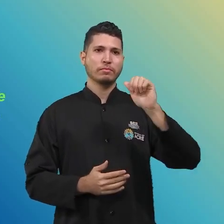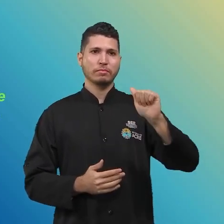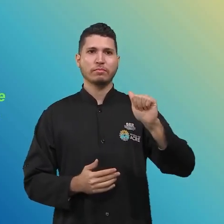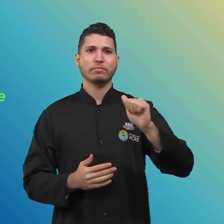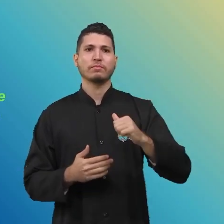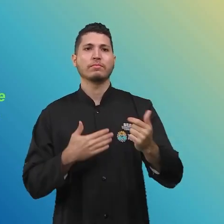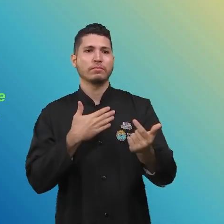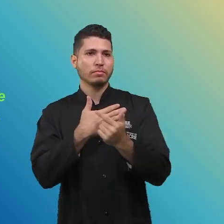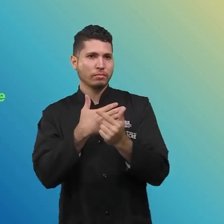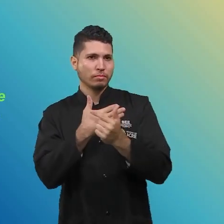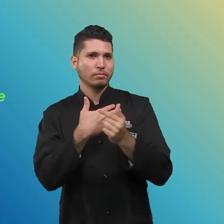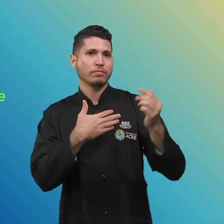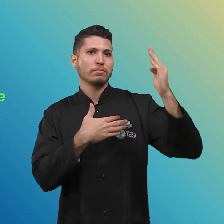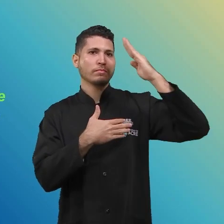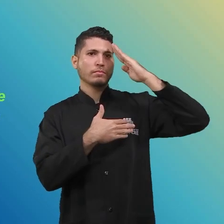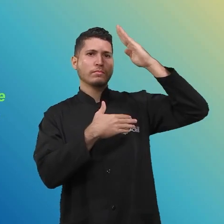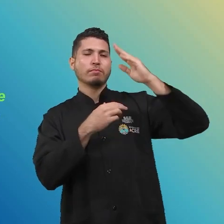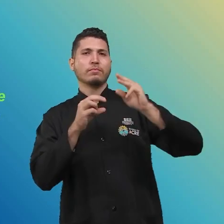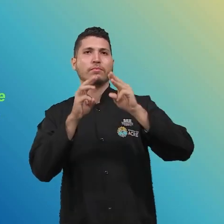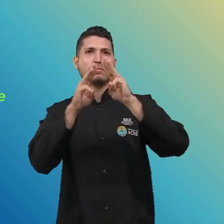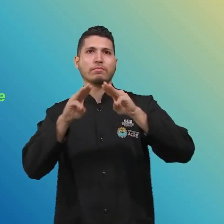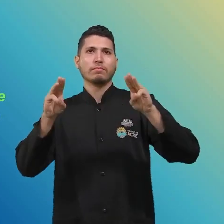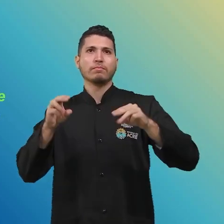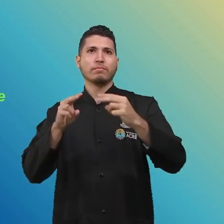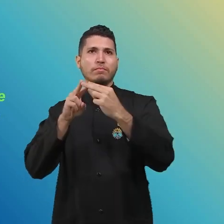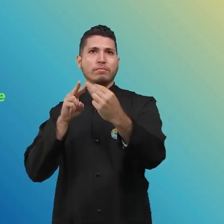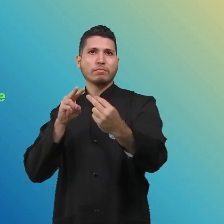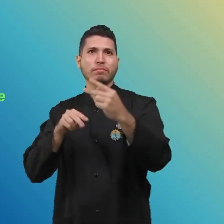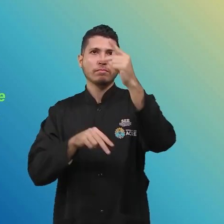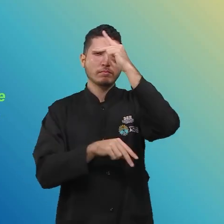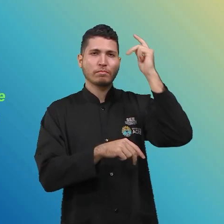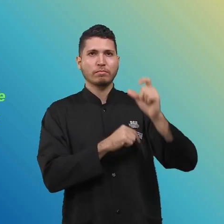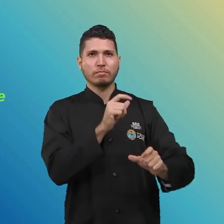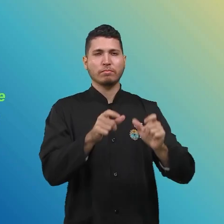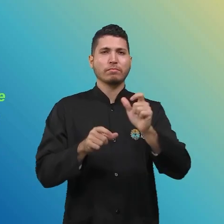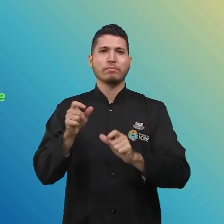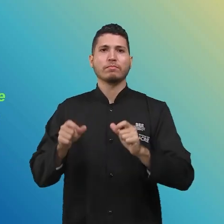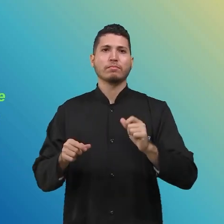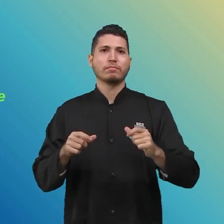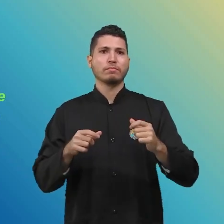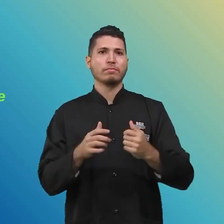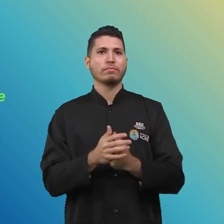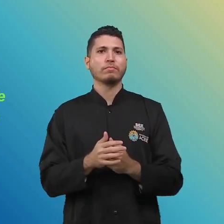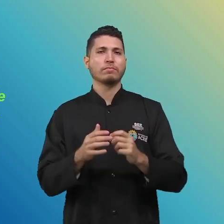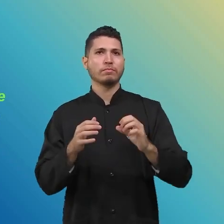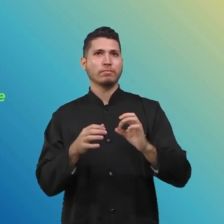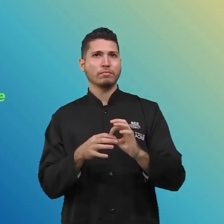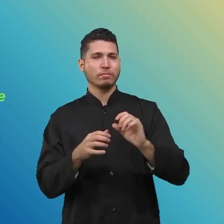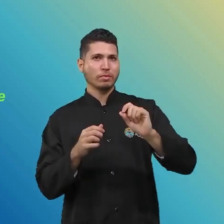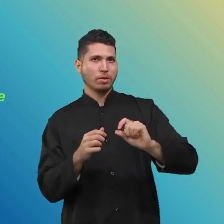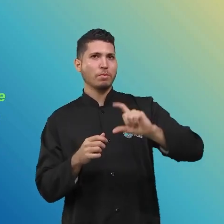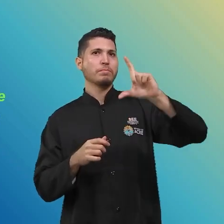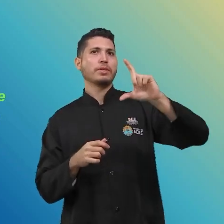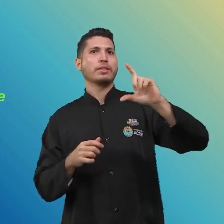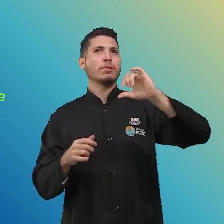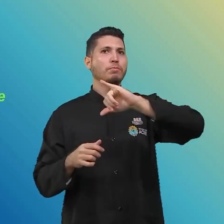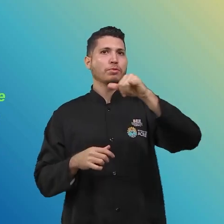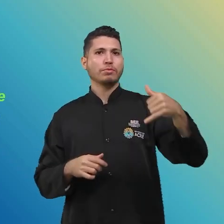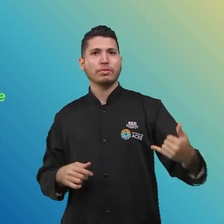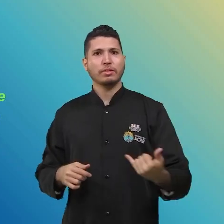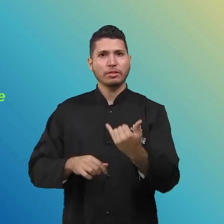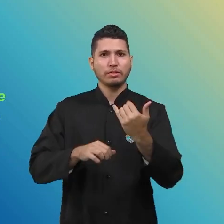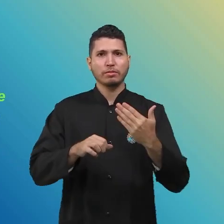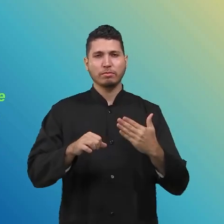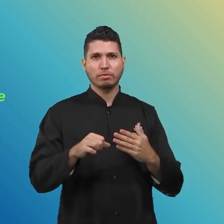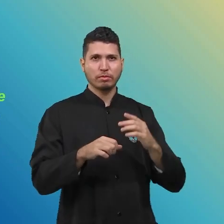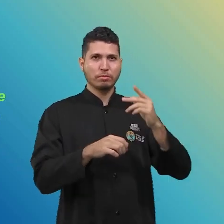A. A principal função de um museu virtual para o público é ampliar o acesso a coleções de arte e cultura,